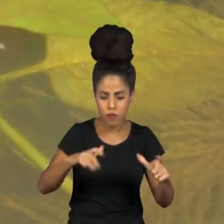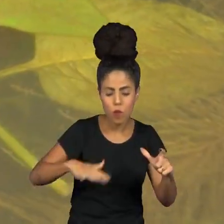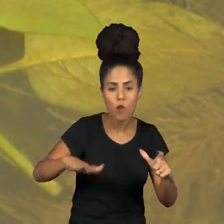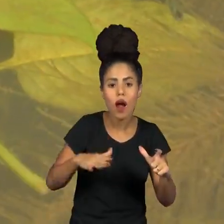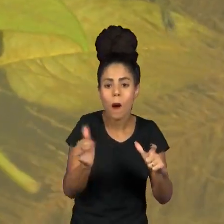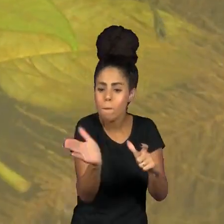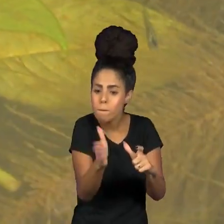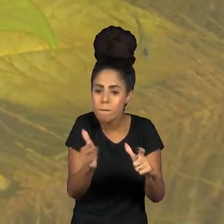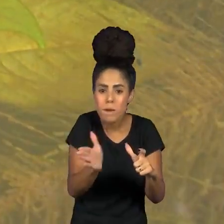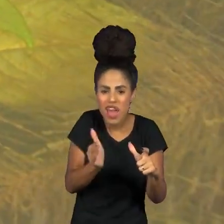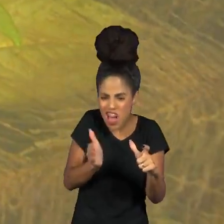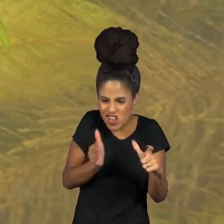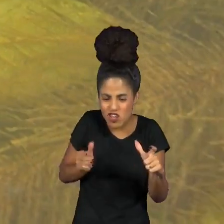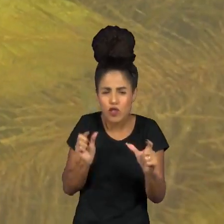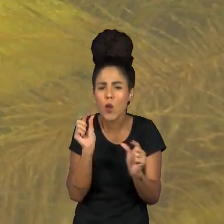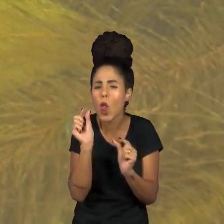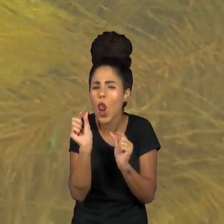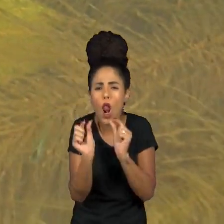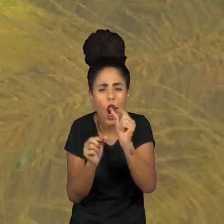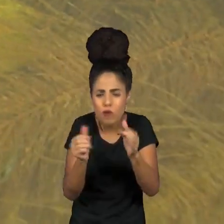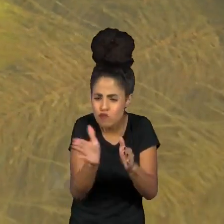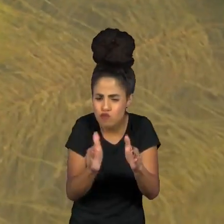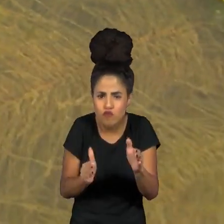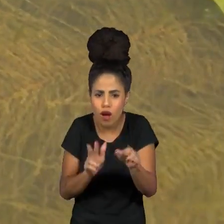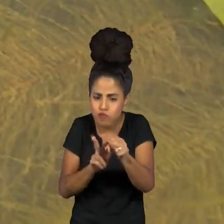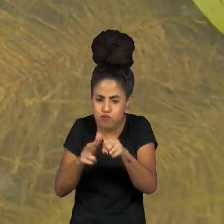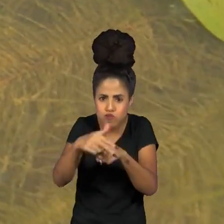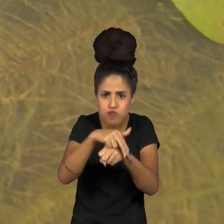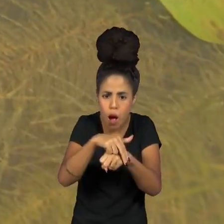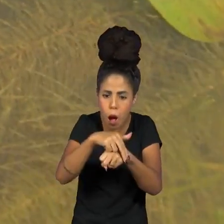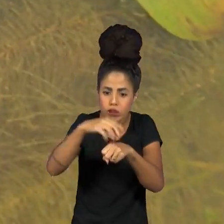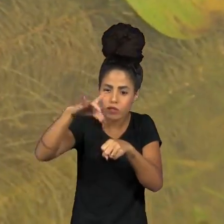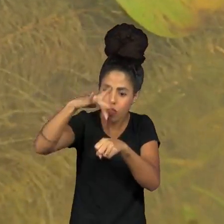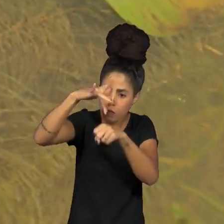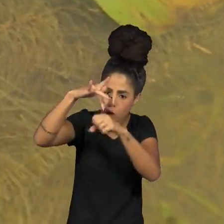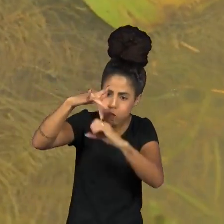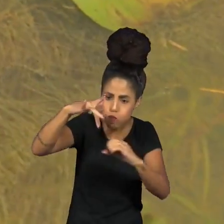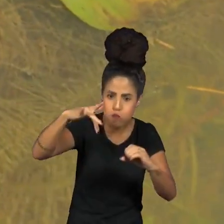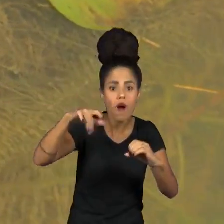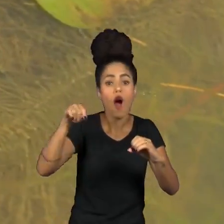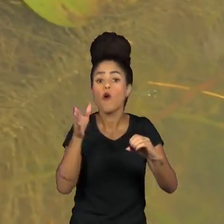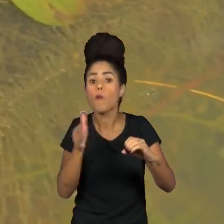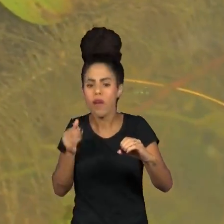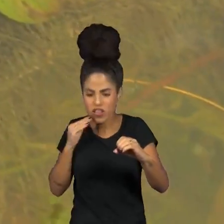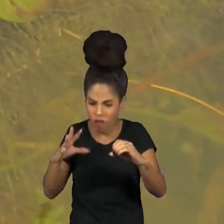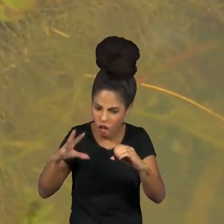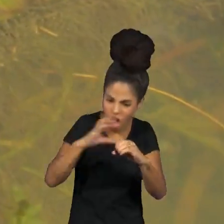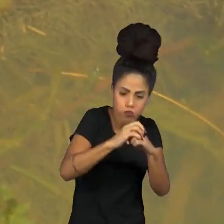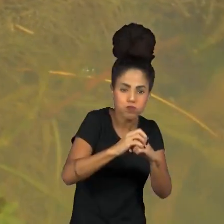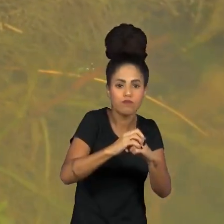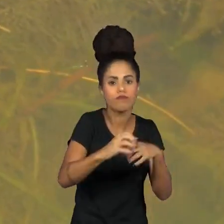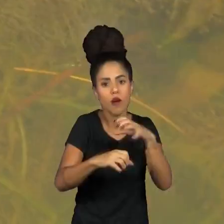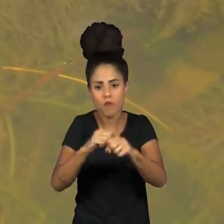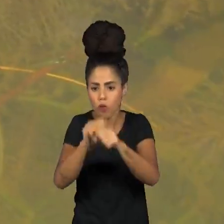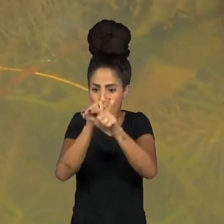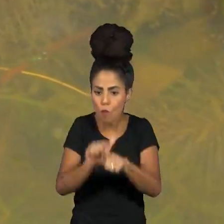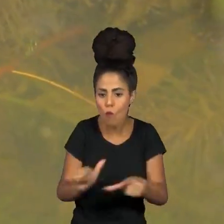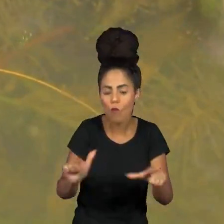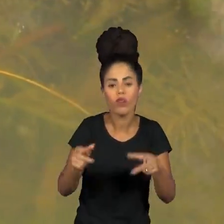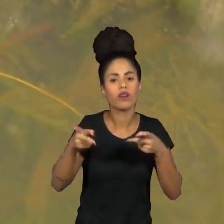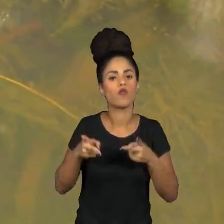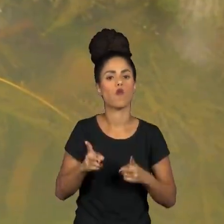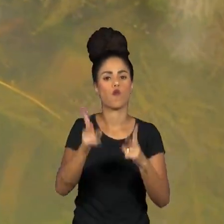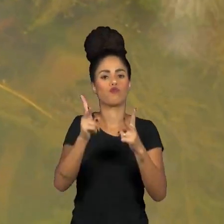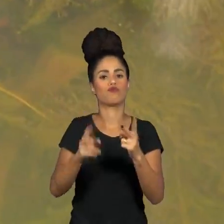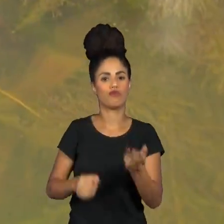ficam pequenos peixes que comem os ovos, né, dos mosquitos, fazendo um controle natural, sem